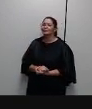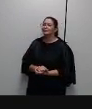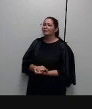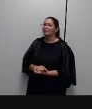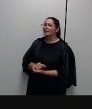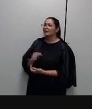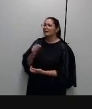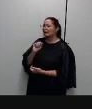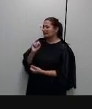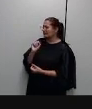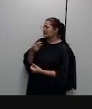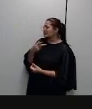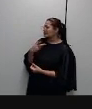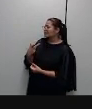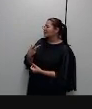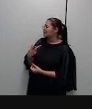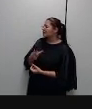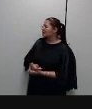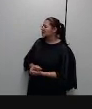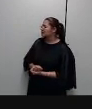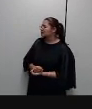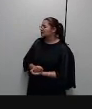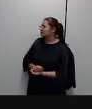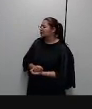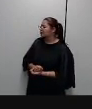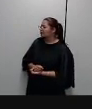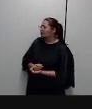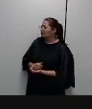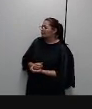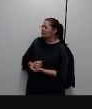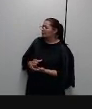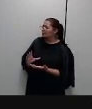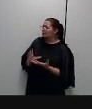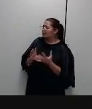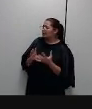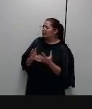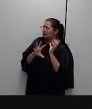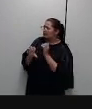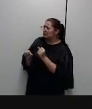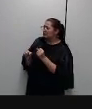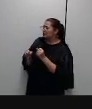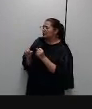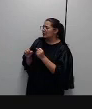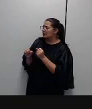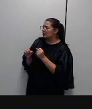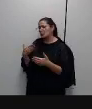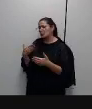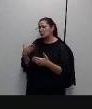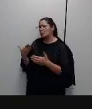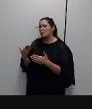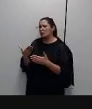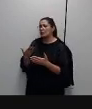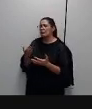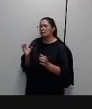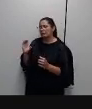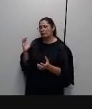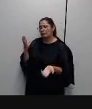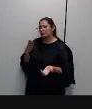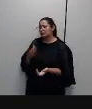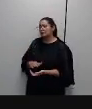uma a atualização de uma conta não é é a transferir que eu não SELIC é situação